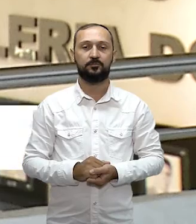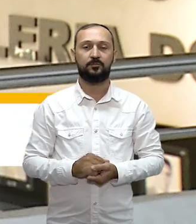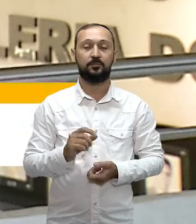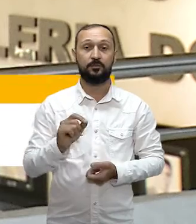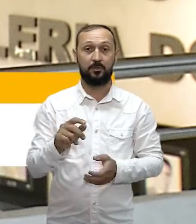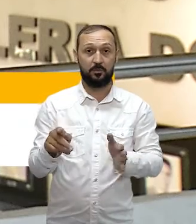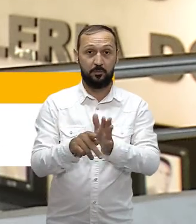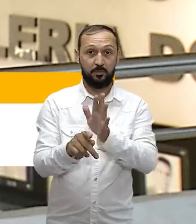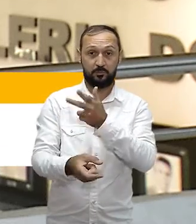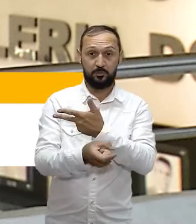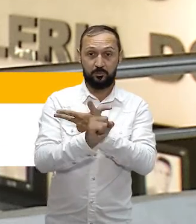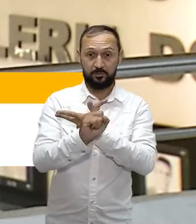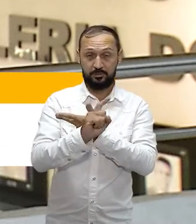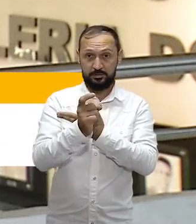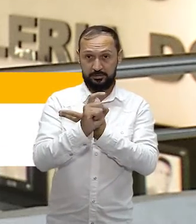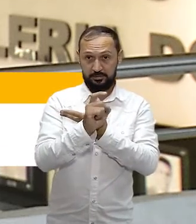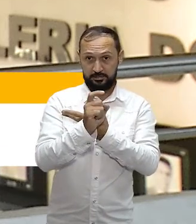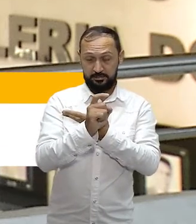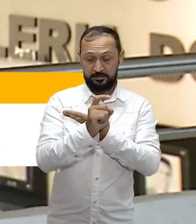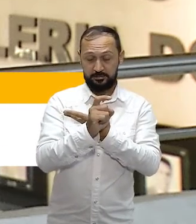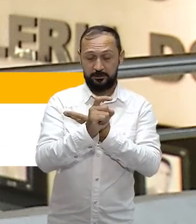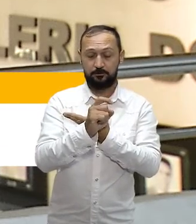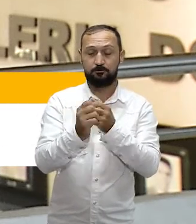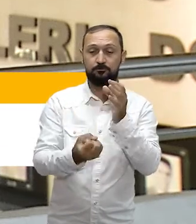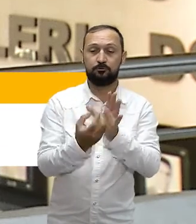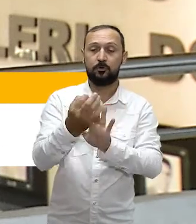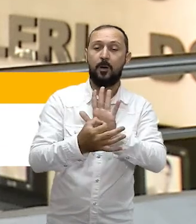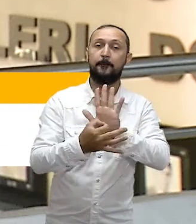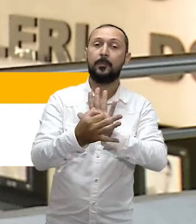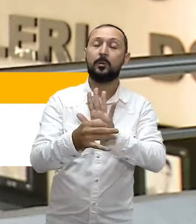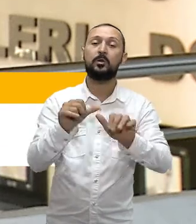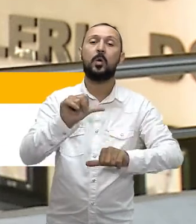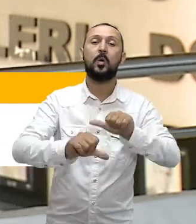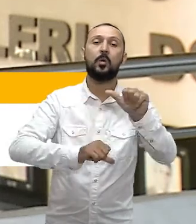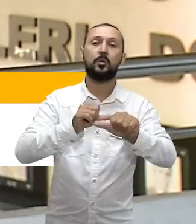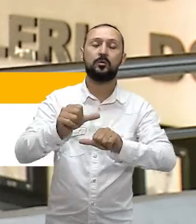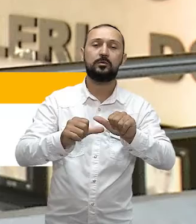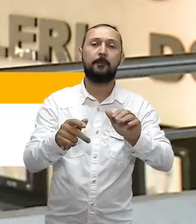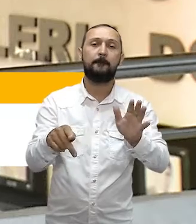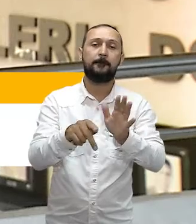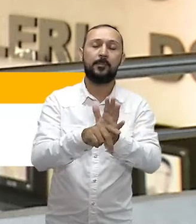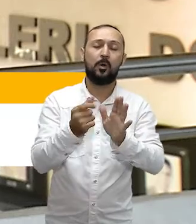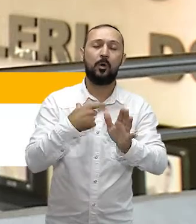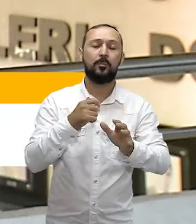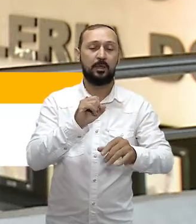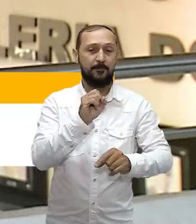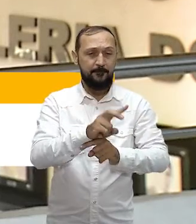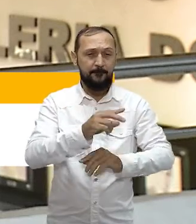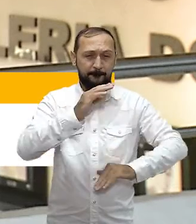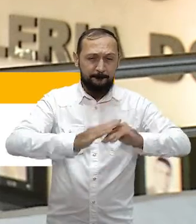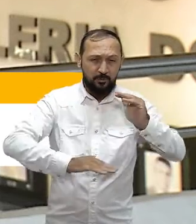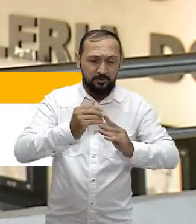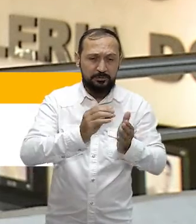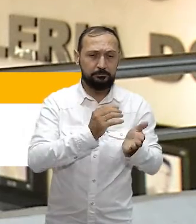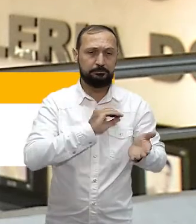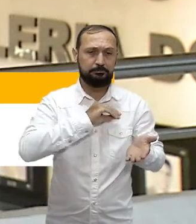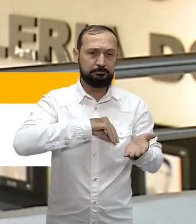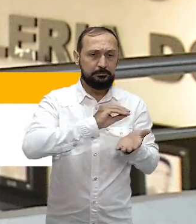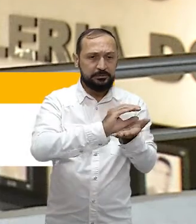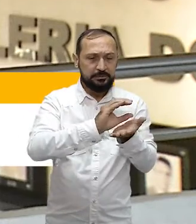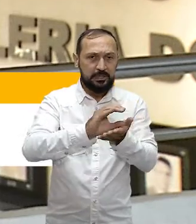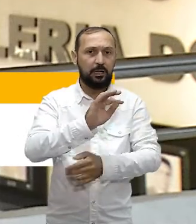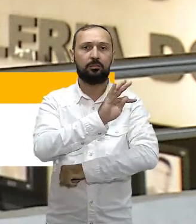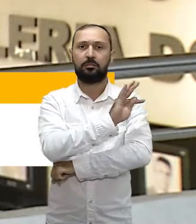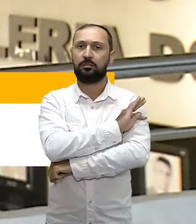é de autoria do Poder Executivo a proposta que trata da reorganização do plano de cargos e Carreira dos